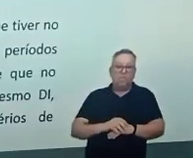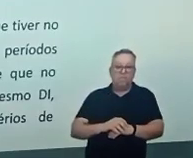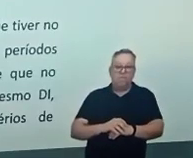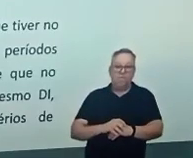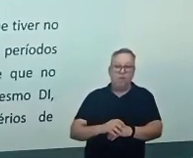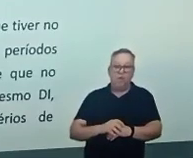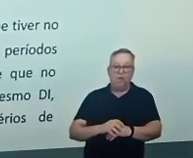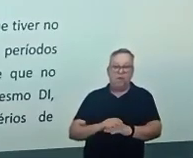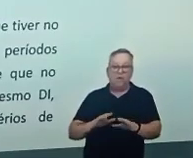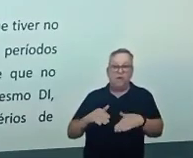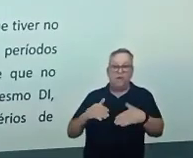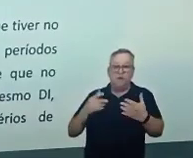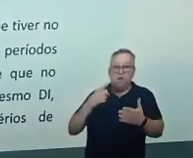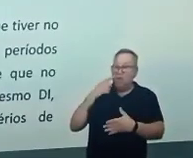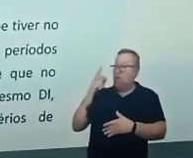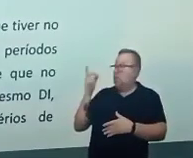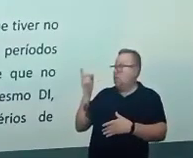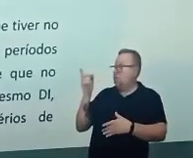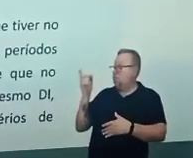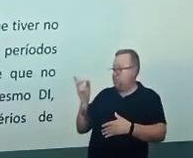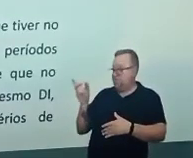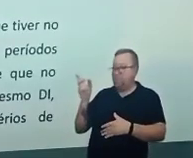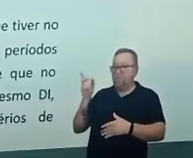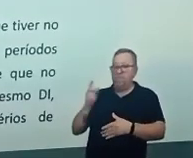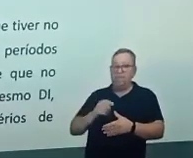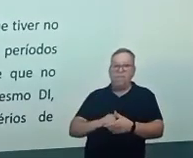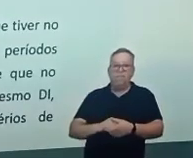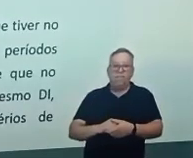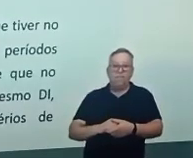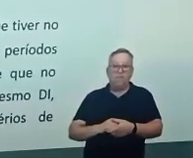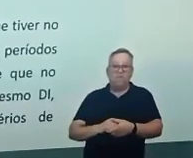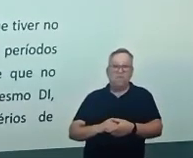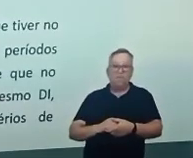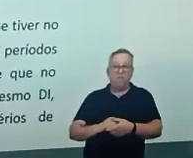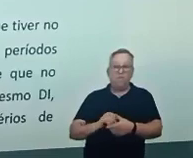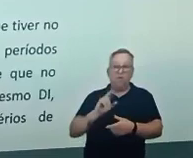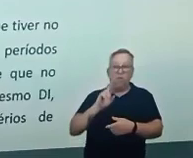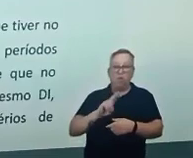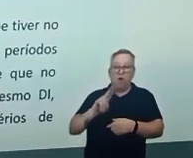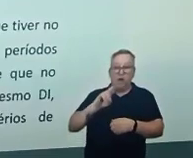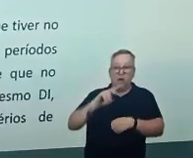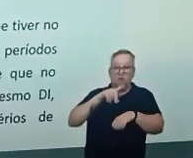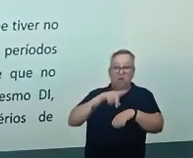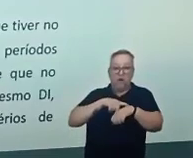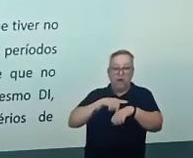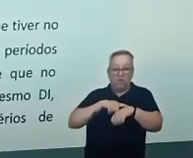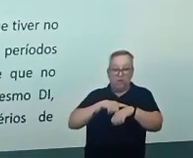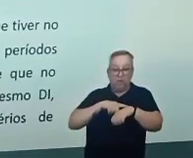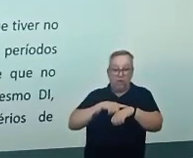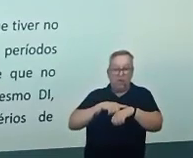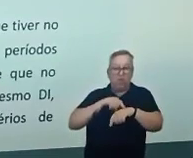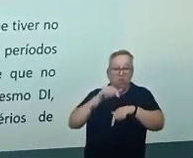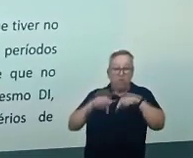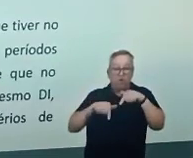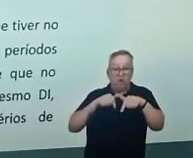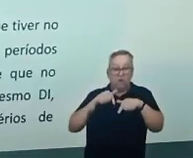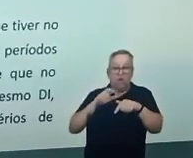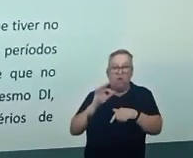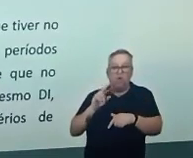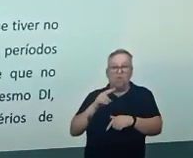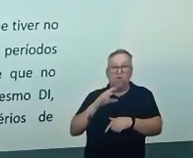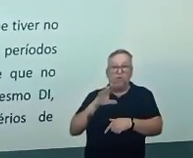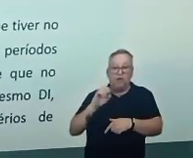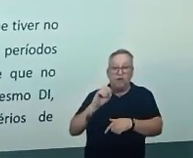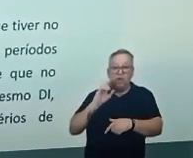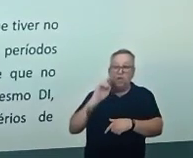bom? Então, prestando muita atenção. Unidade, tempo no cargo ou função, a gente considera, no momento,